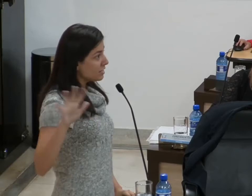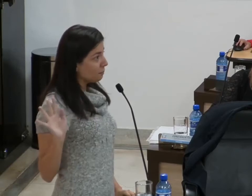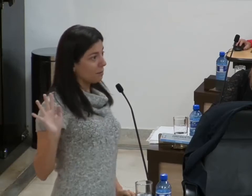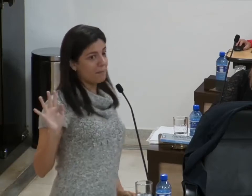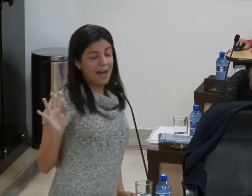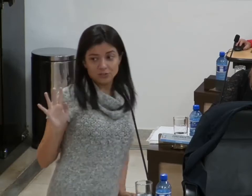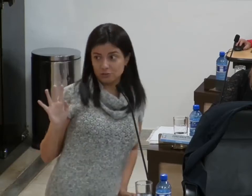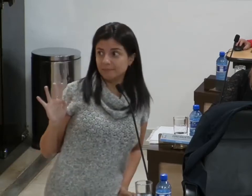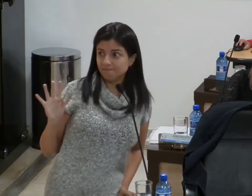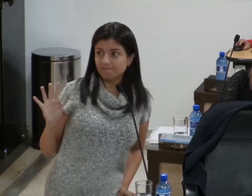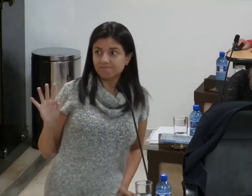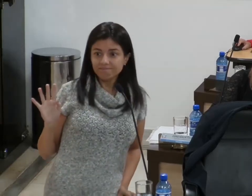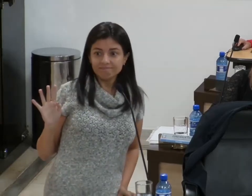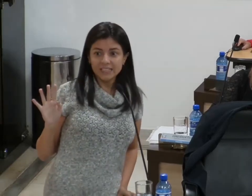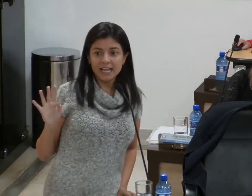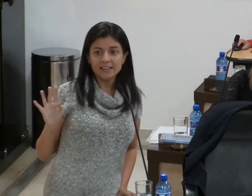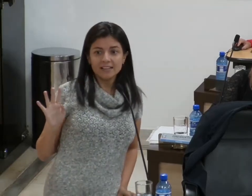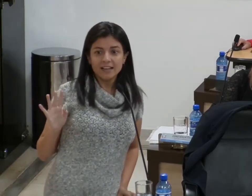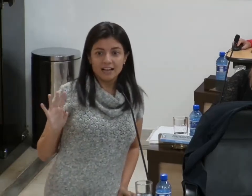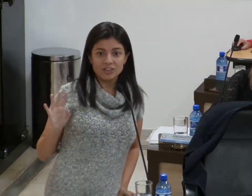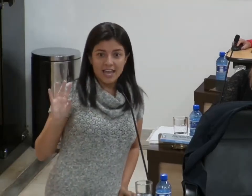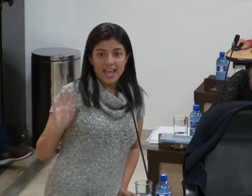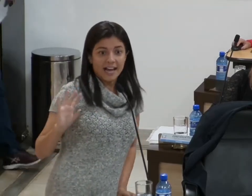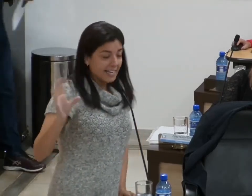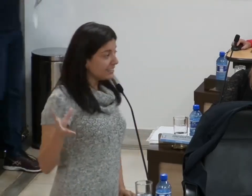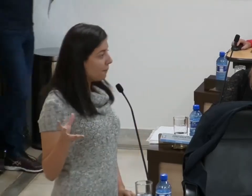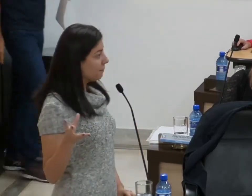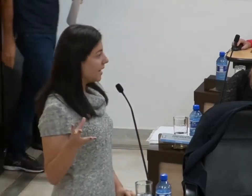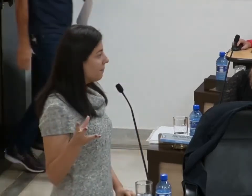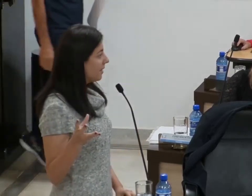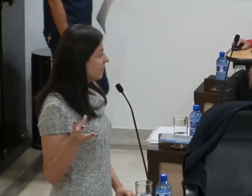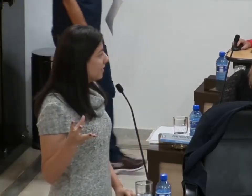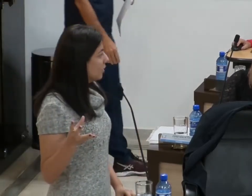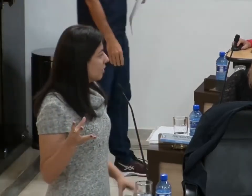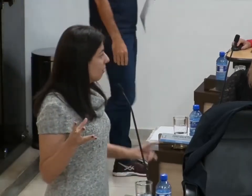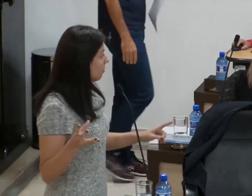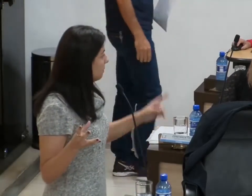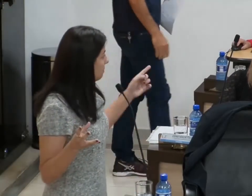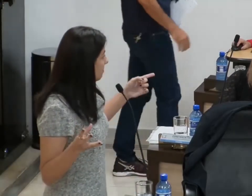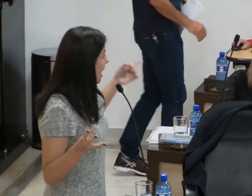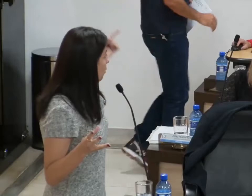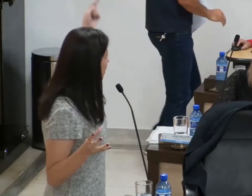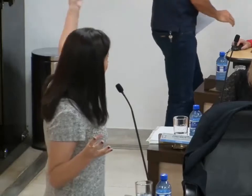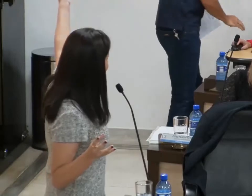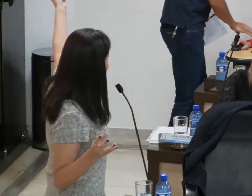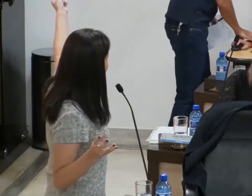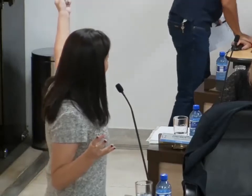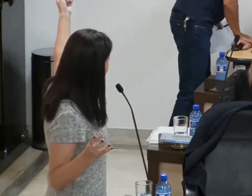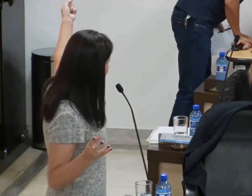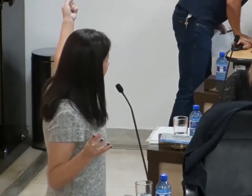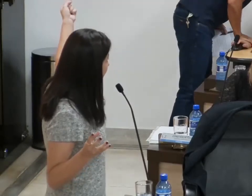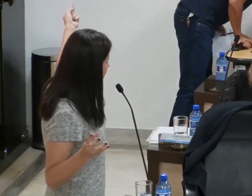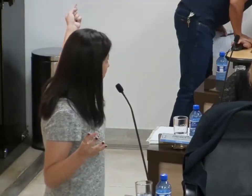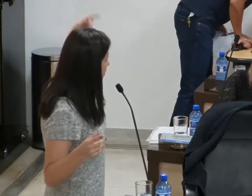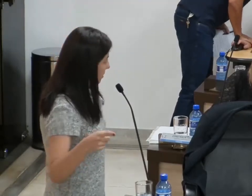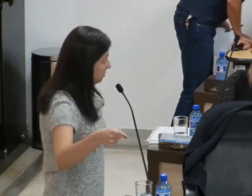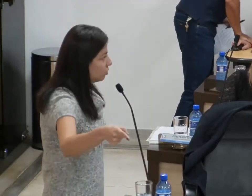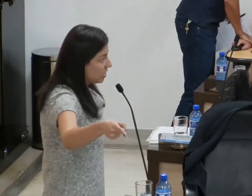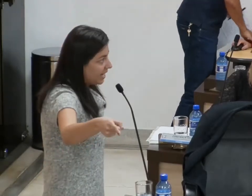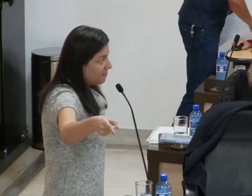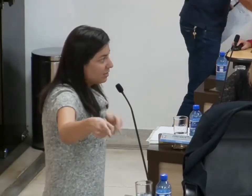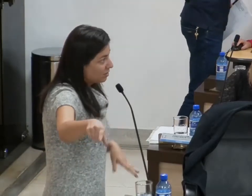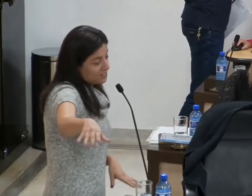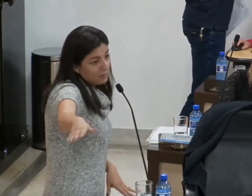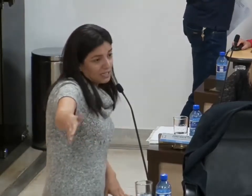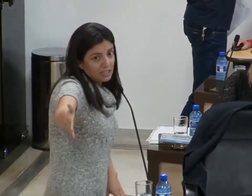eu acho isso problemático, né? Acho que é aí que está o problema. Algo que foi levantado em fevereiro,